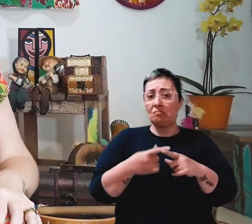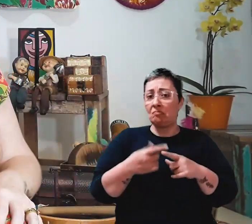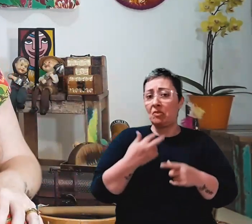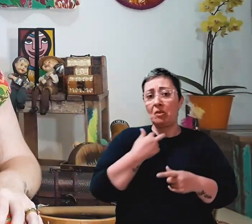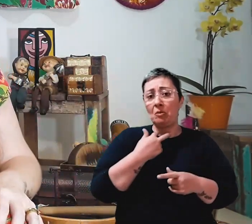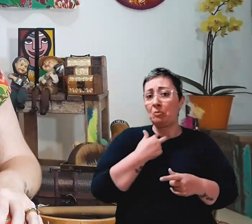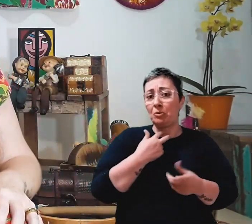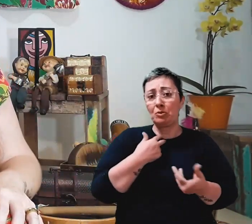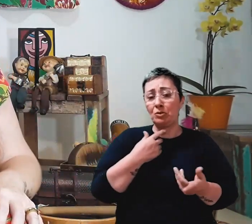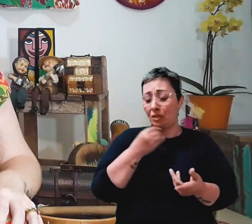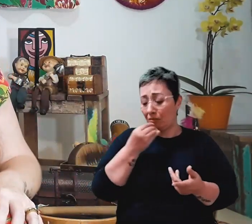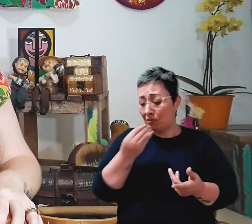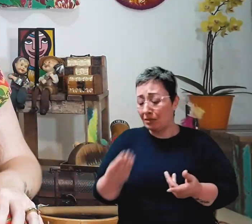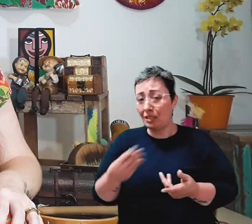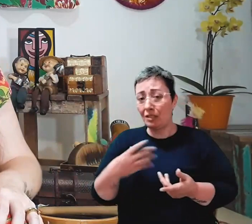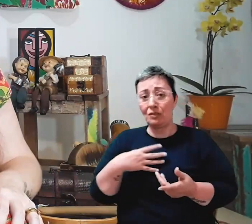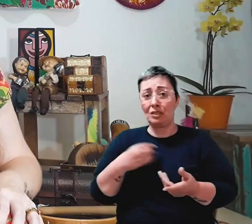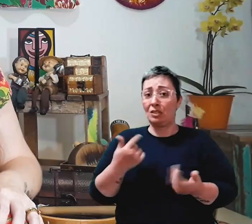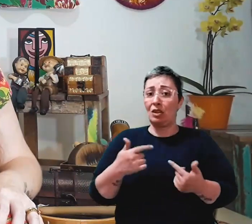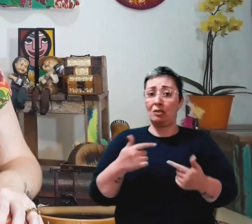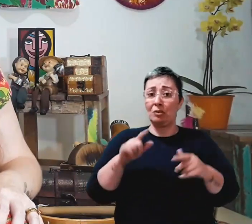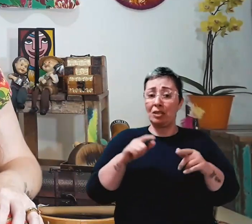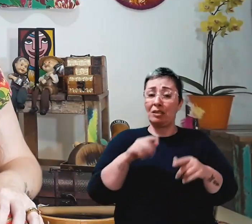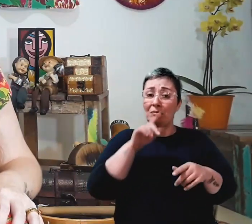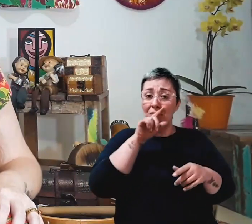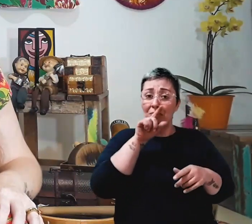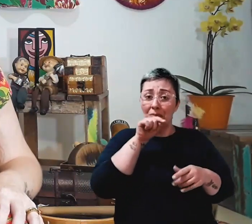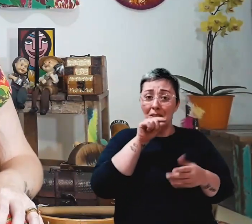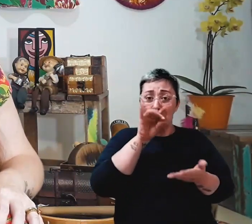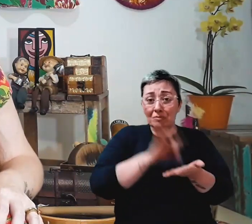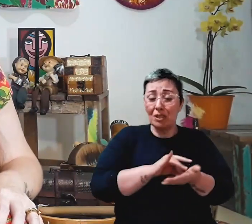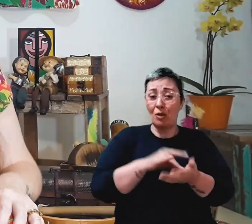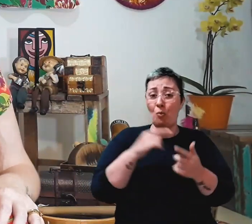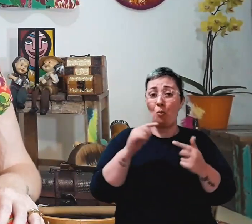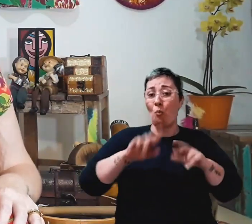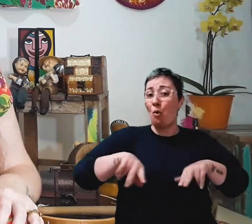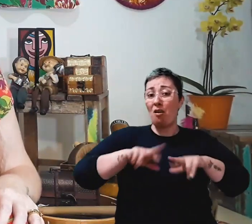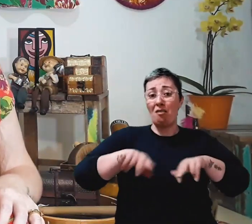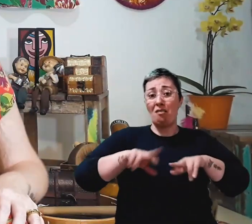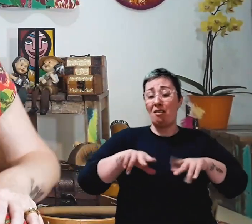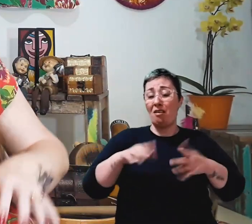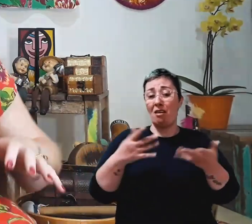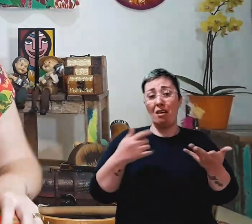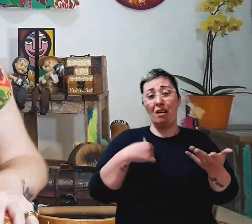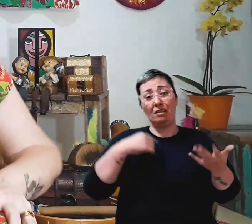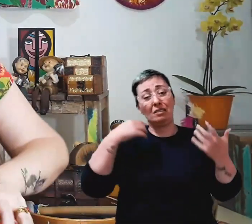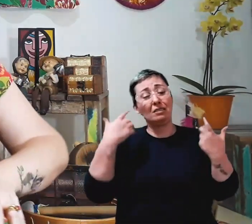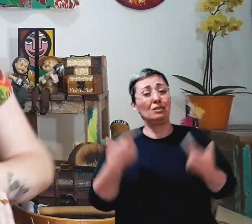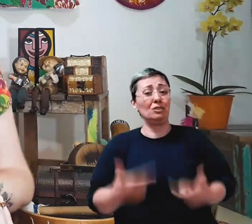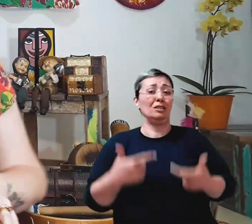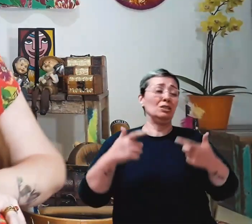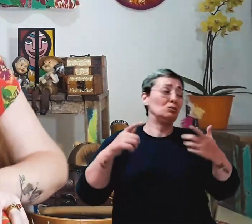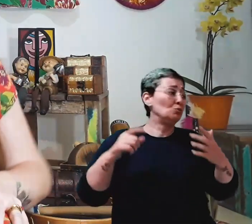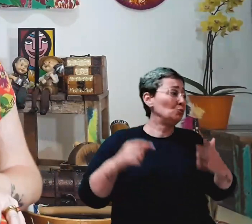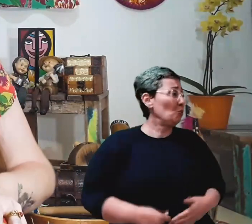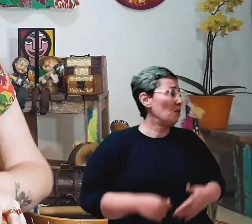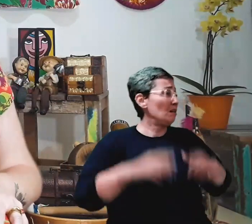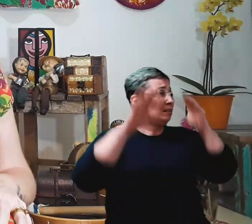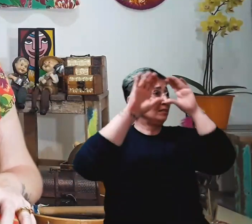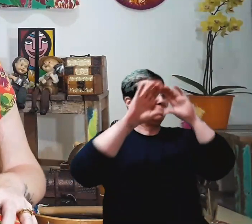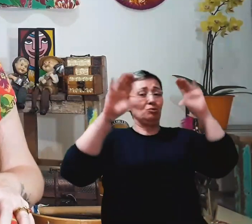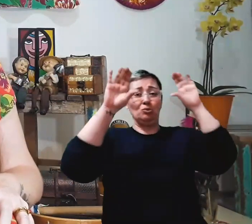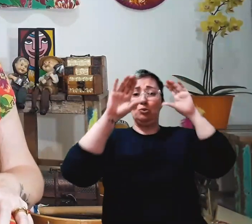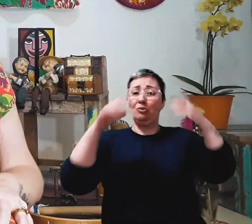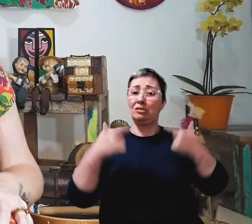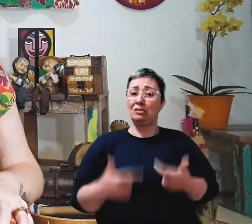fazer aquilo. Ela não era um pássaro de verdade. Que coisa chata que é ser nuvem,